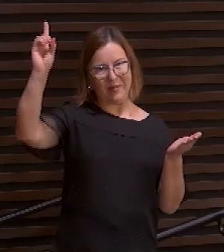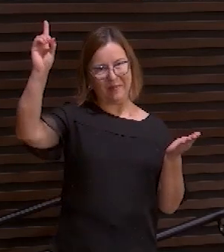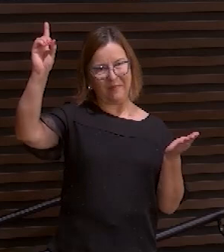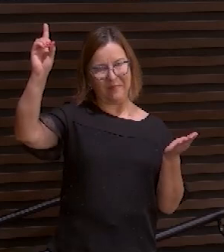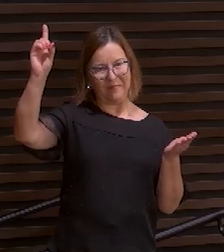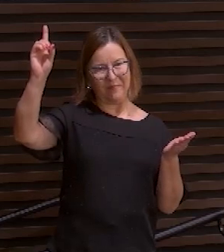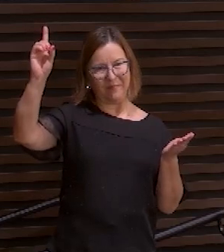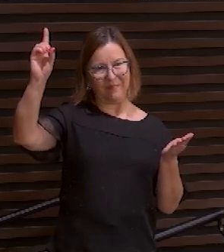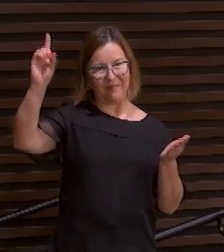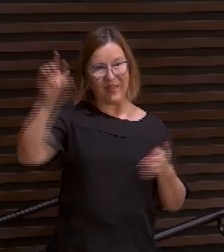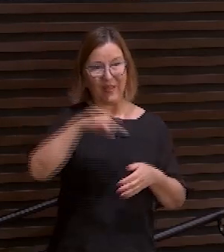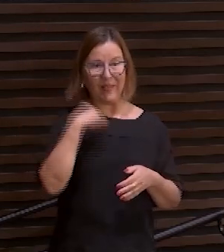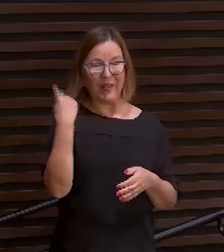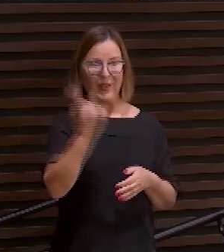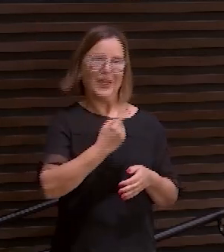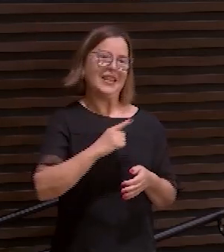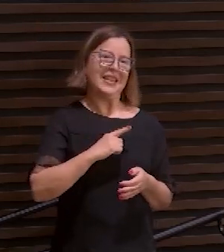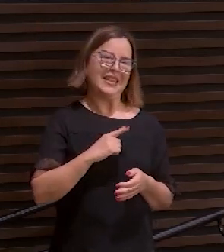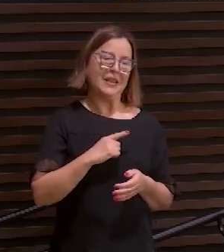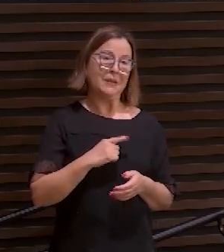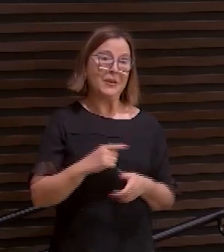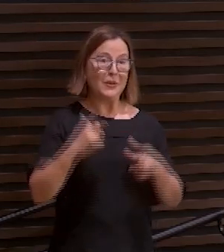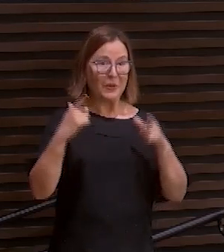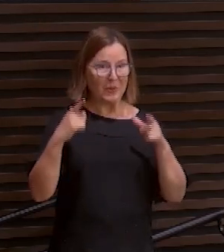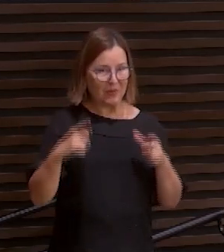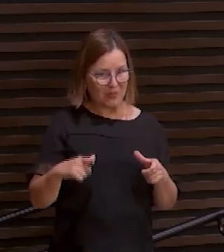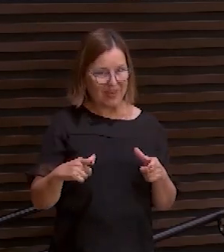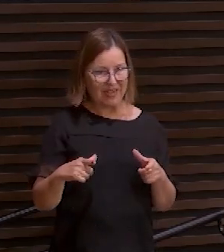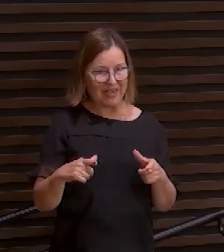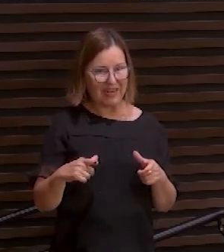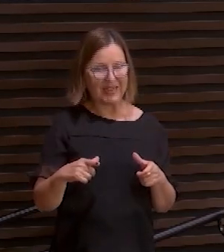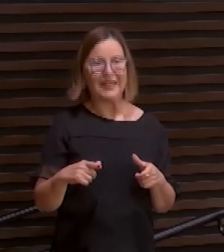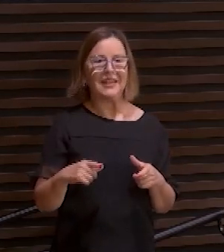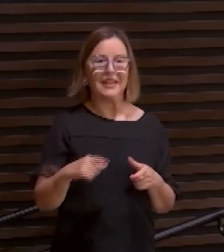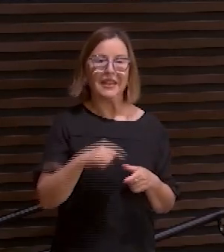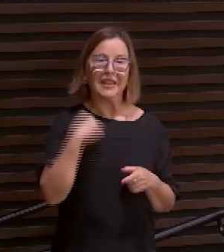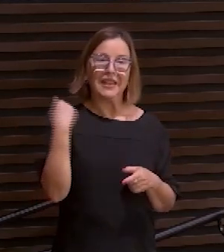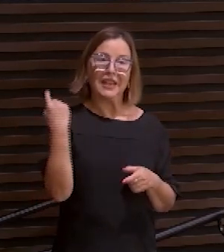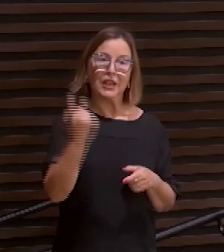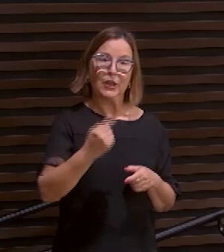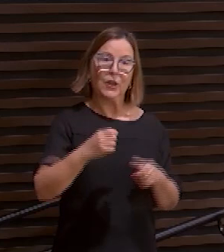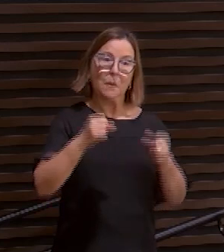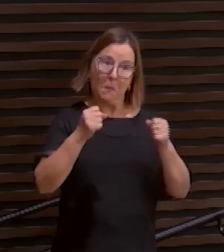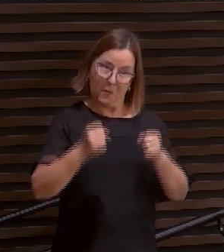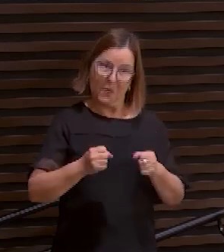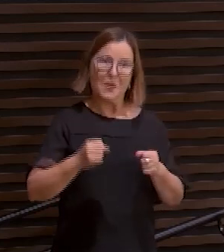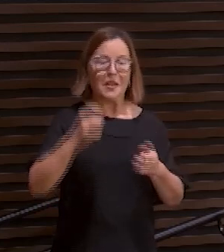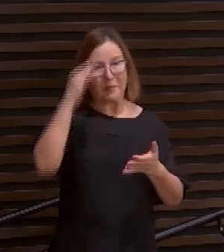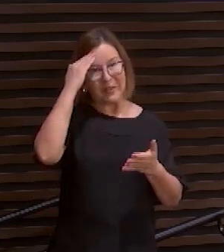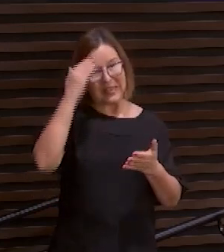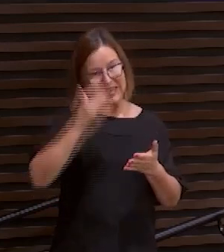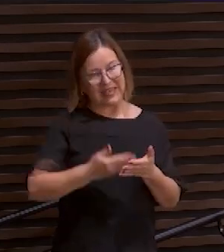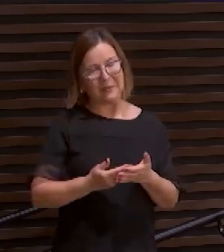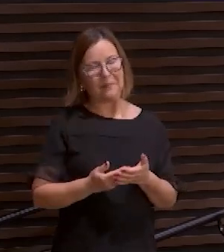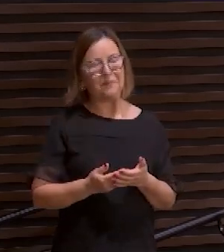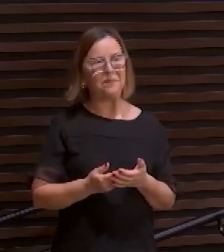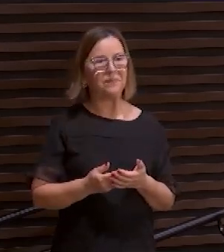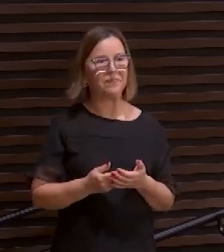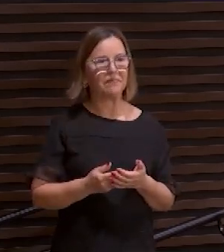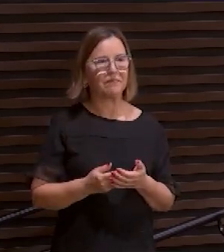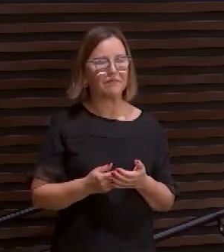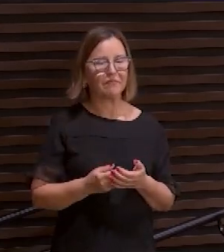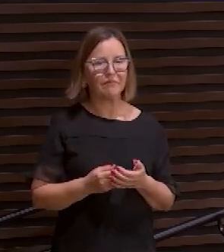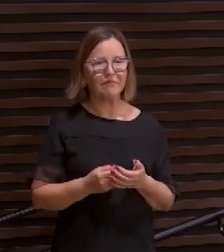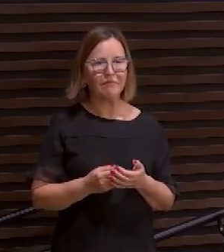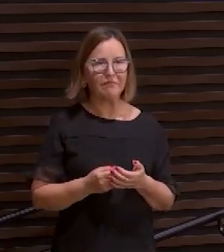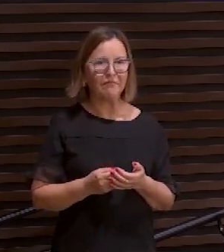E nós temos aqui o lugar onde nós podemos crer. Acreditar se baseia nas